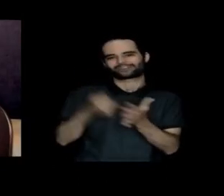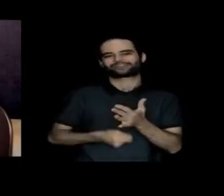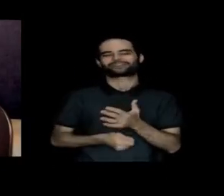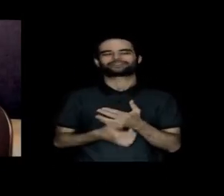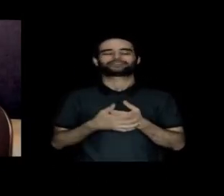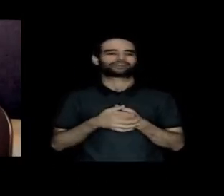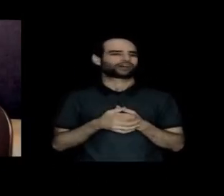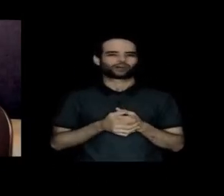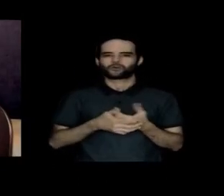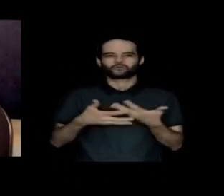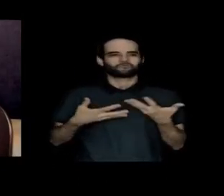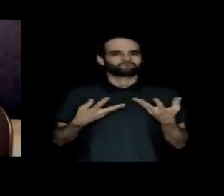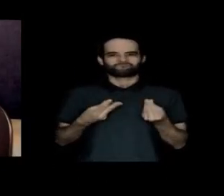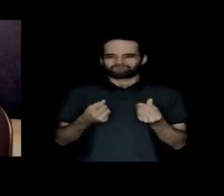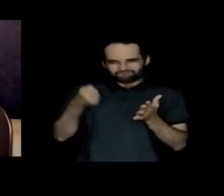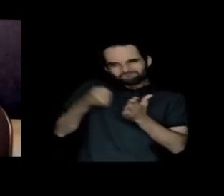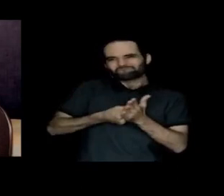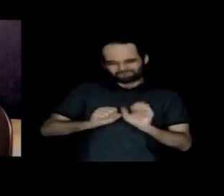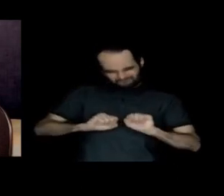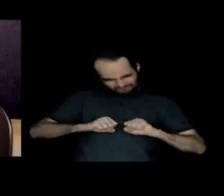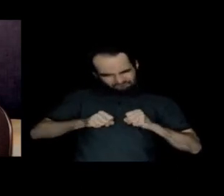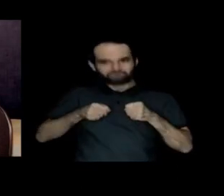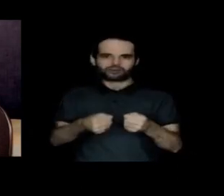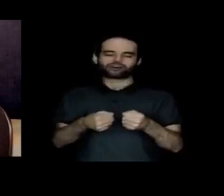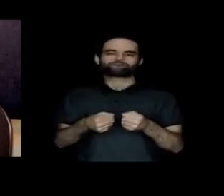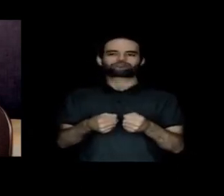é uma conquista, né? De uma luta,